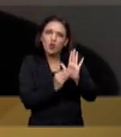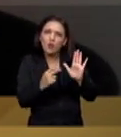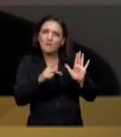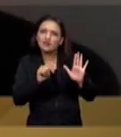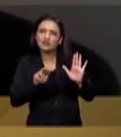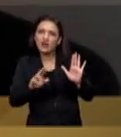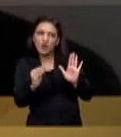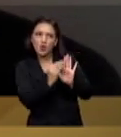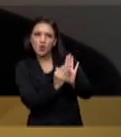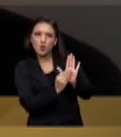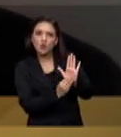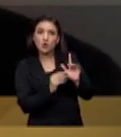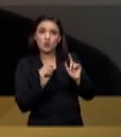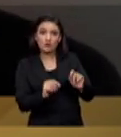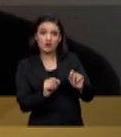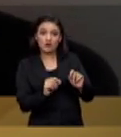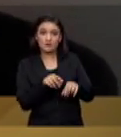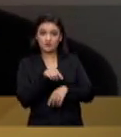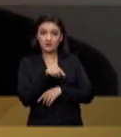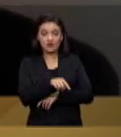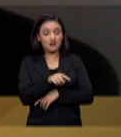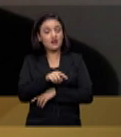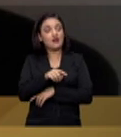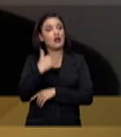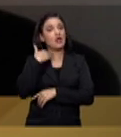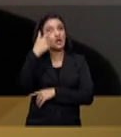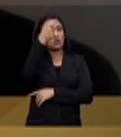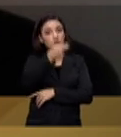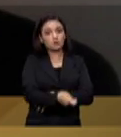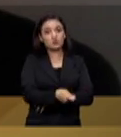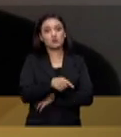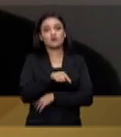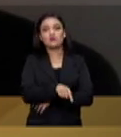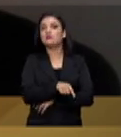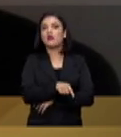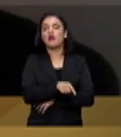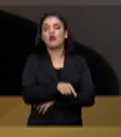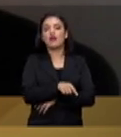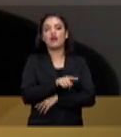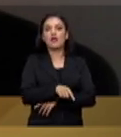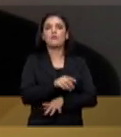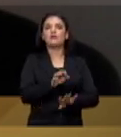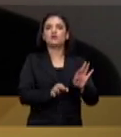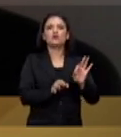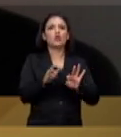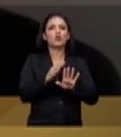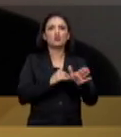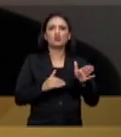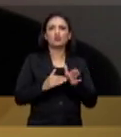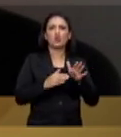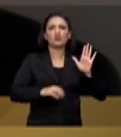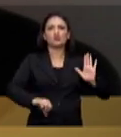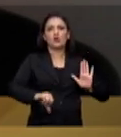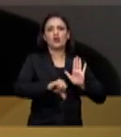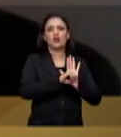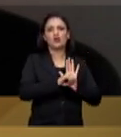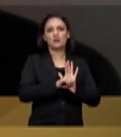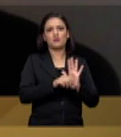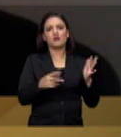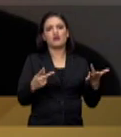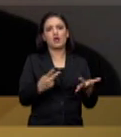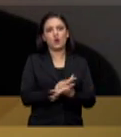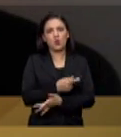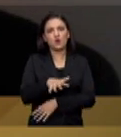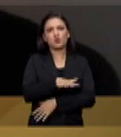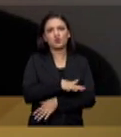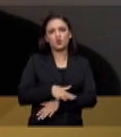da República aquele juízo seria prevento para o julgamento dos crimes praticados no âmbito do